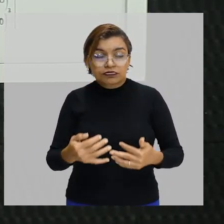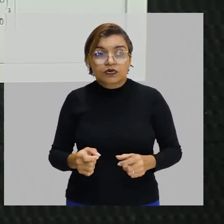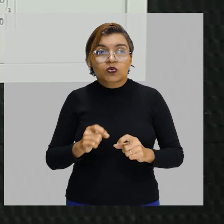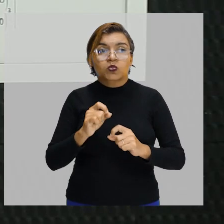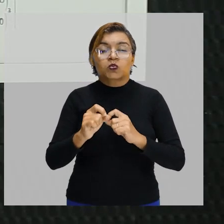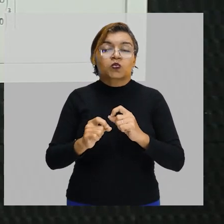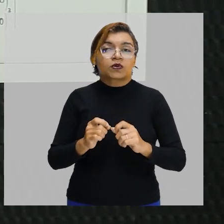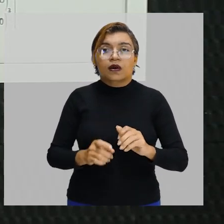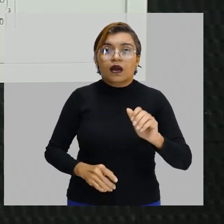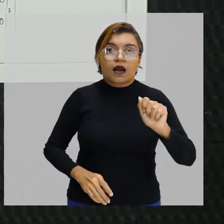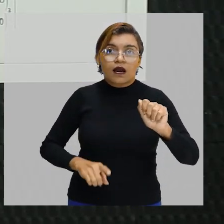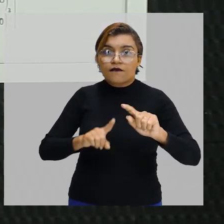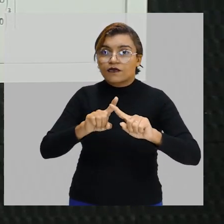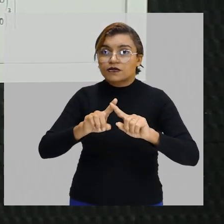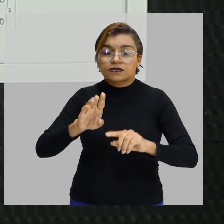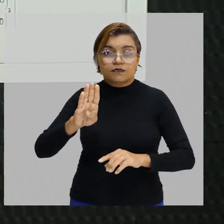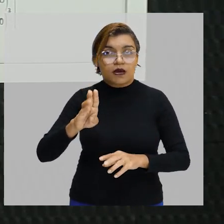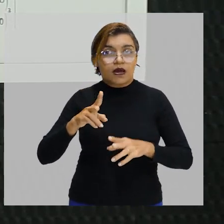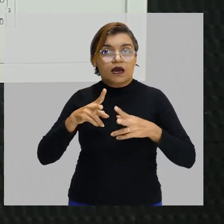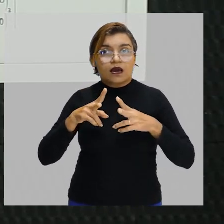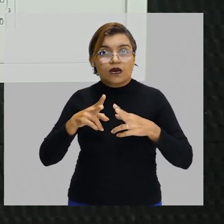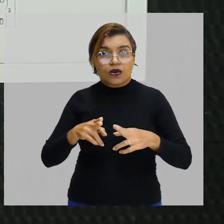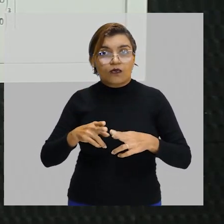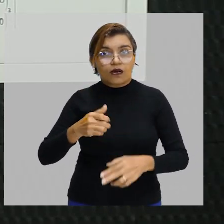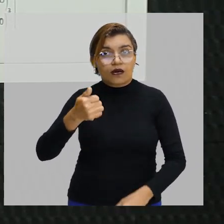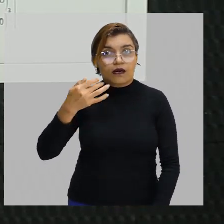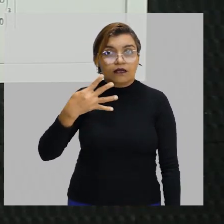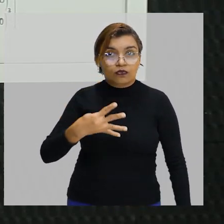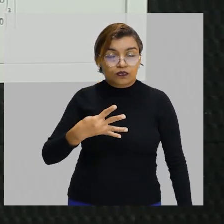ser igual a 14